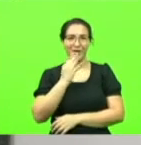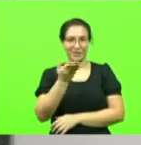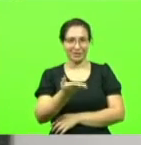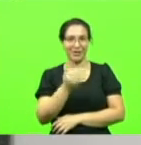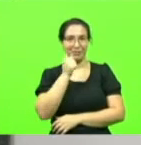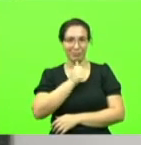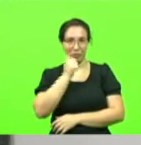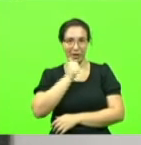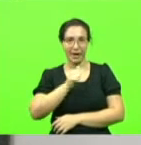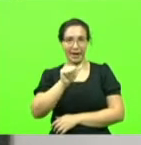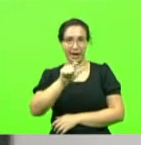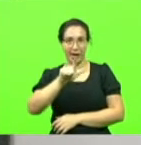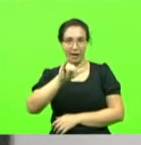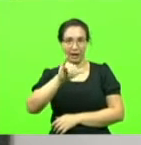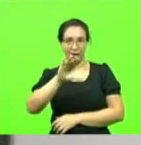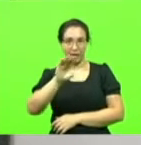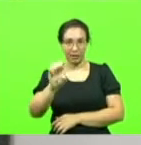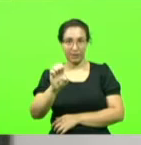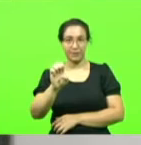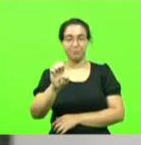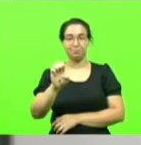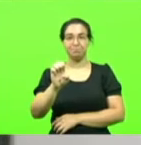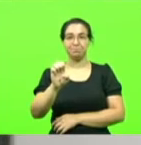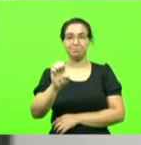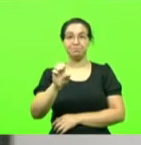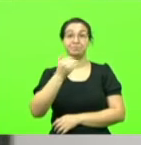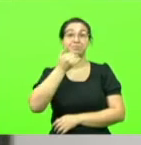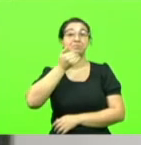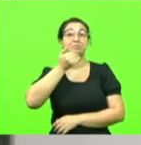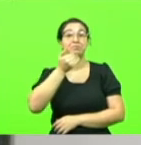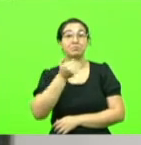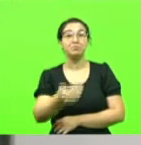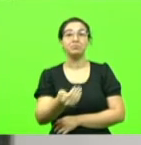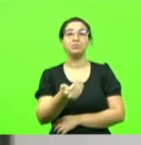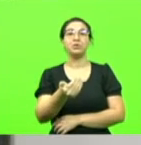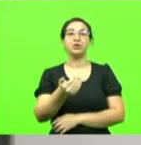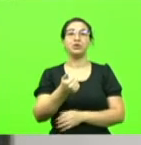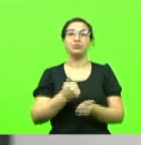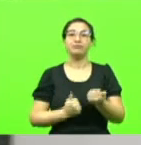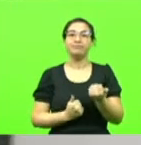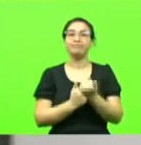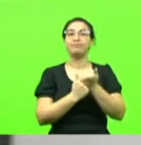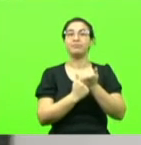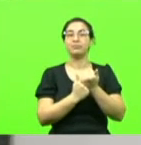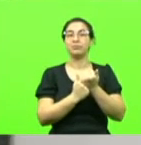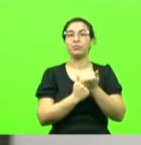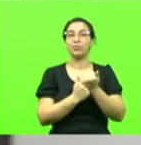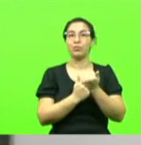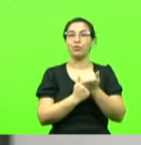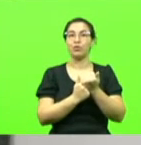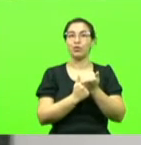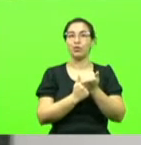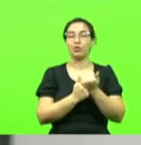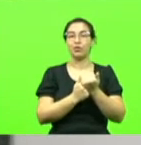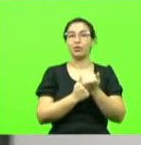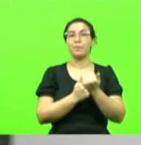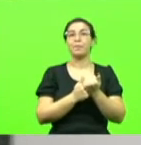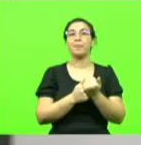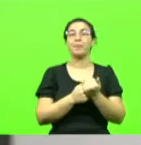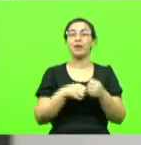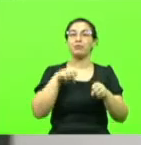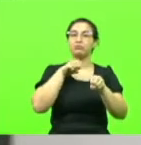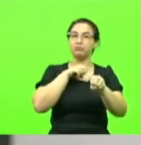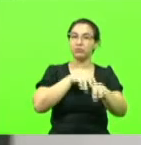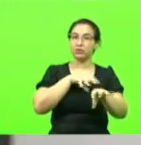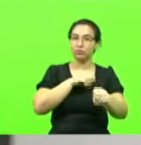é ela solicitou então apoio à Fundação Catarinense de Educação